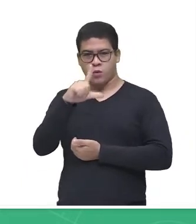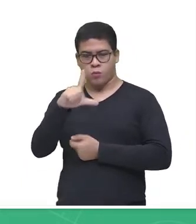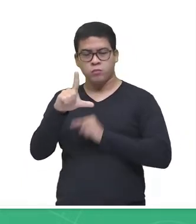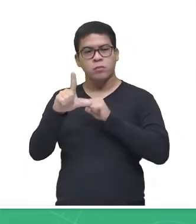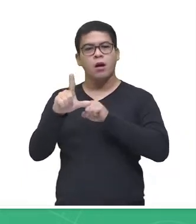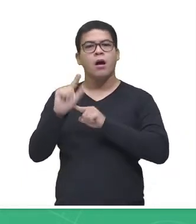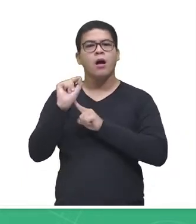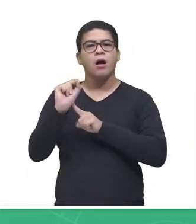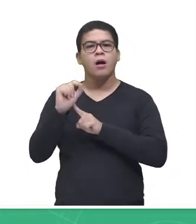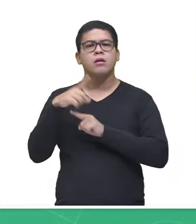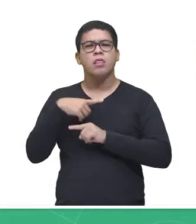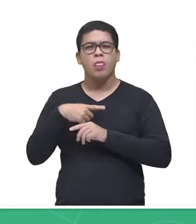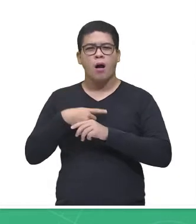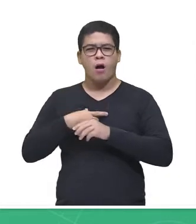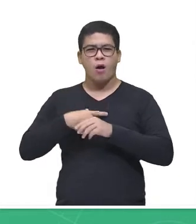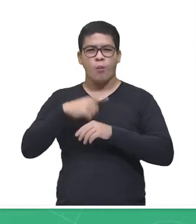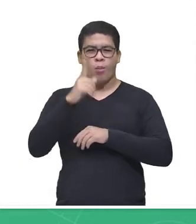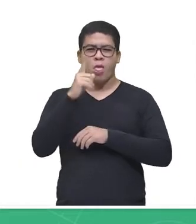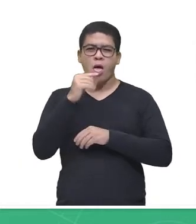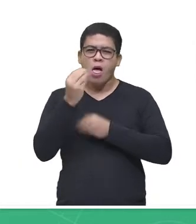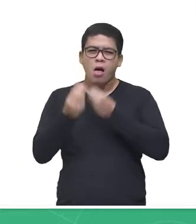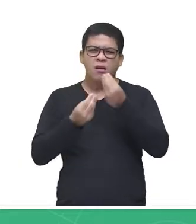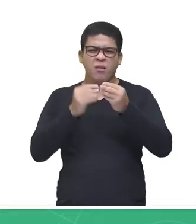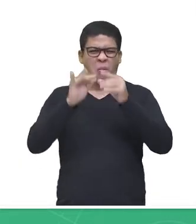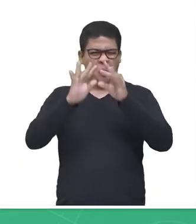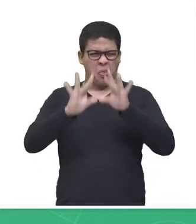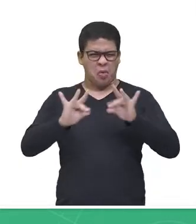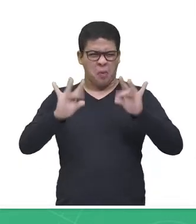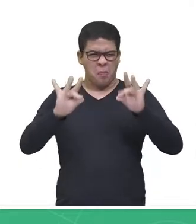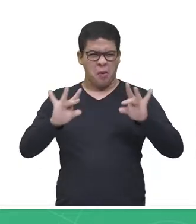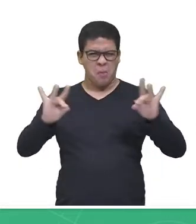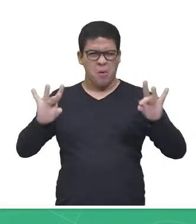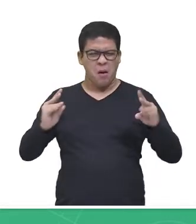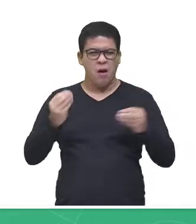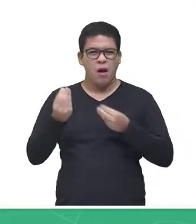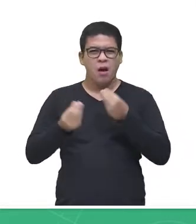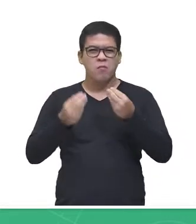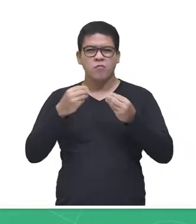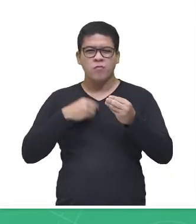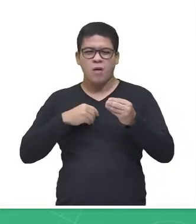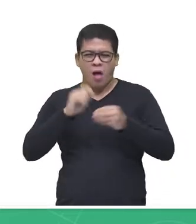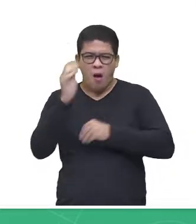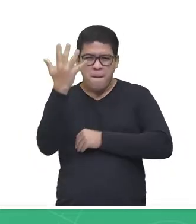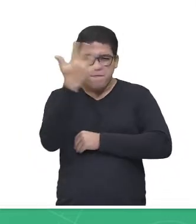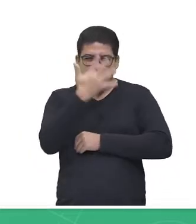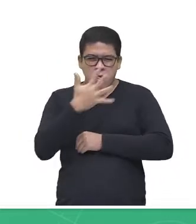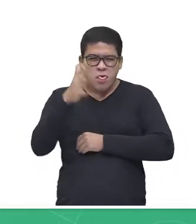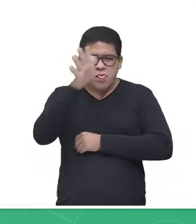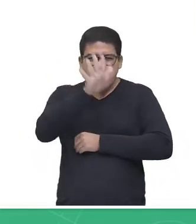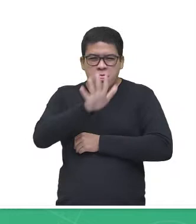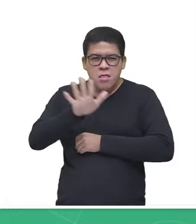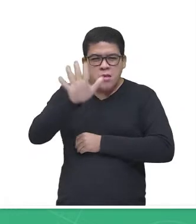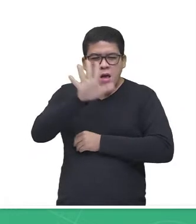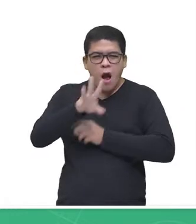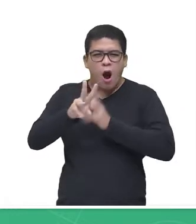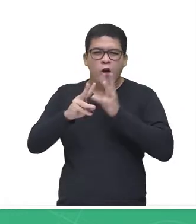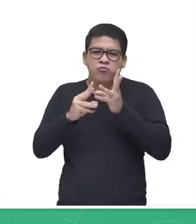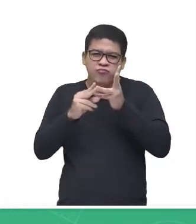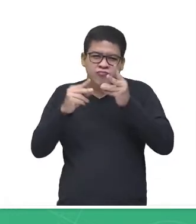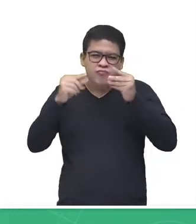fica aí dentro do citoplasma, onde as organelas vão estar ali imersas, tá? É o